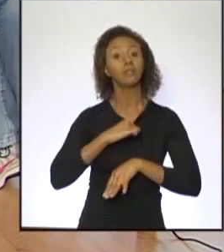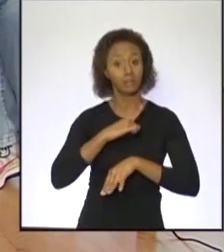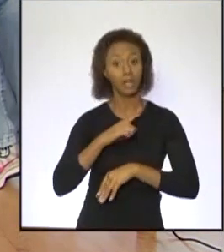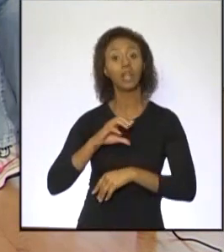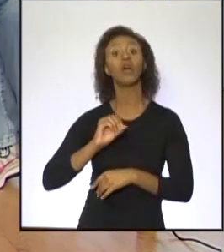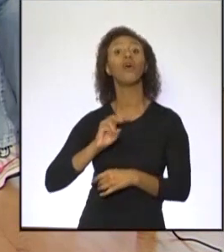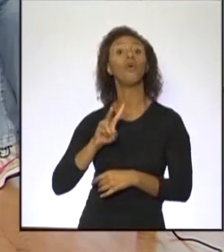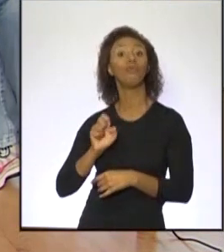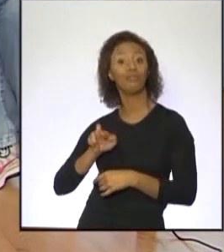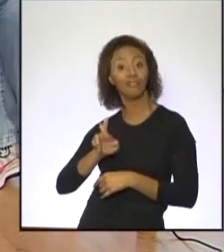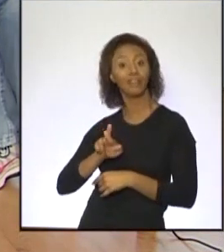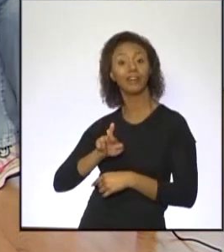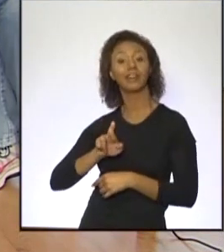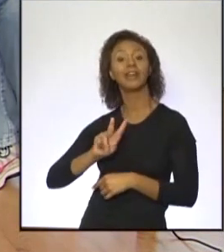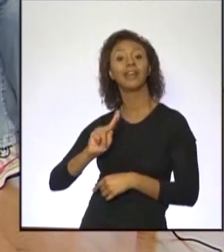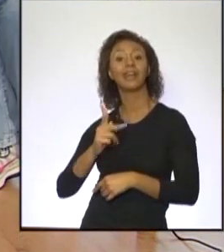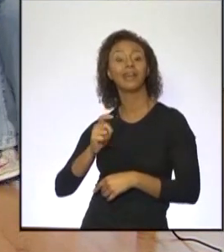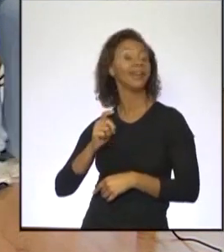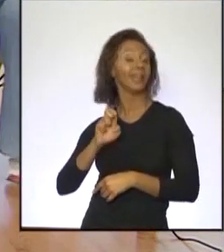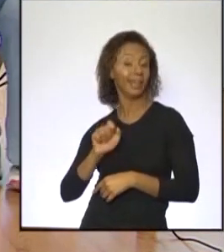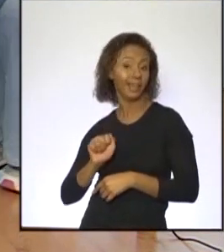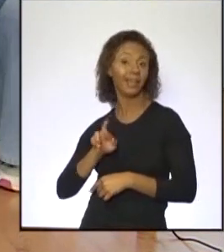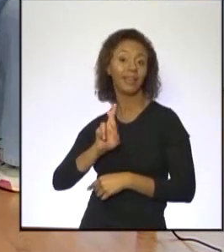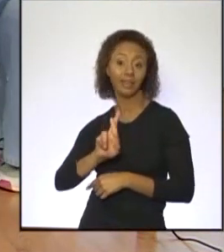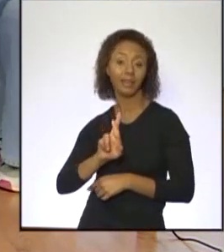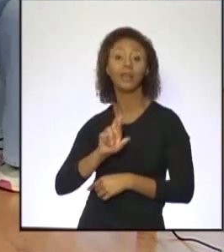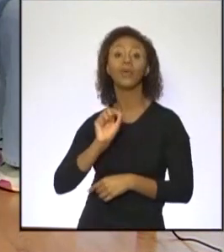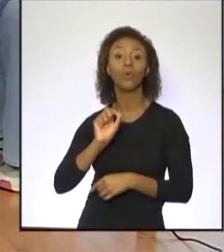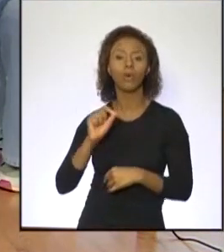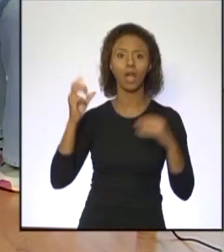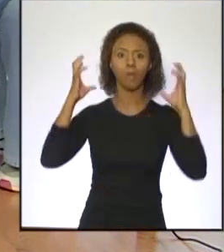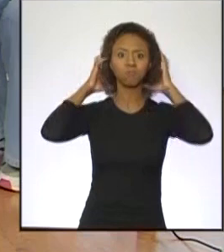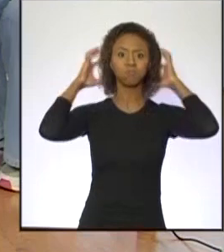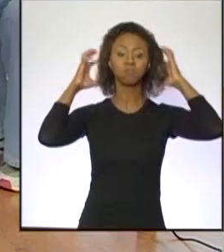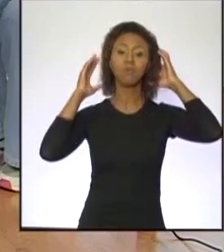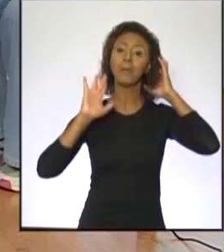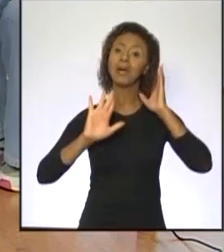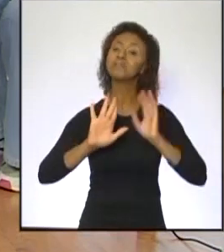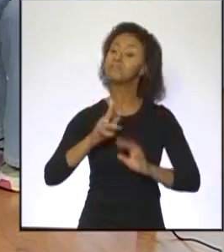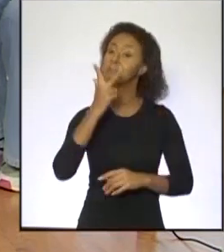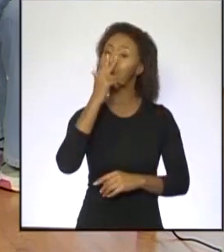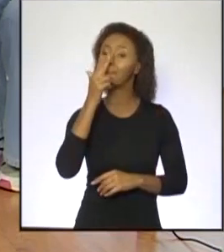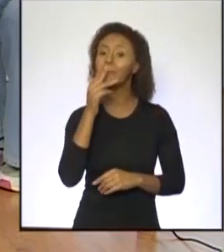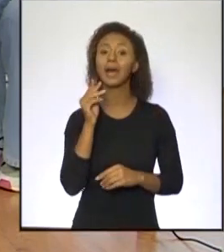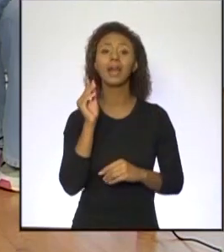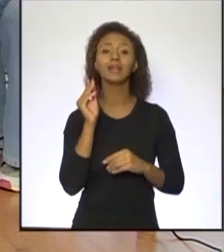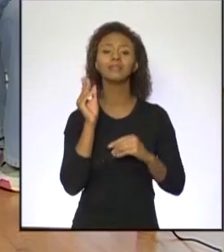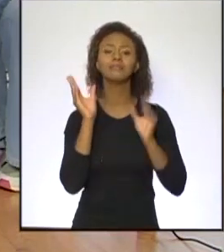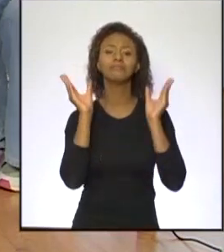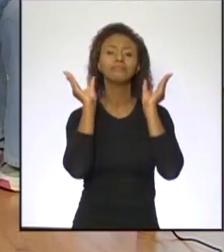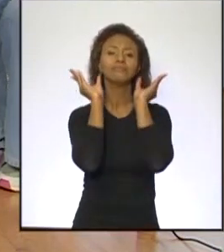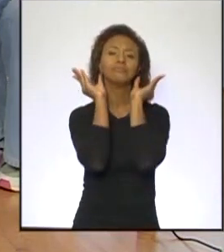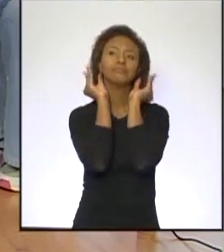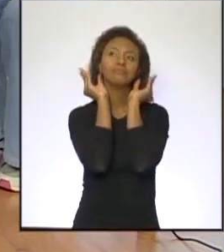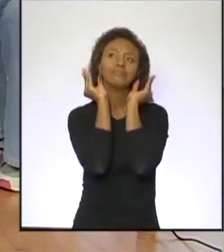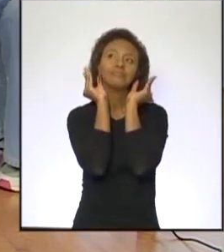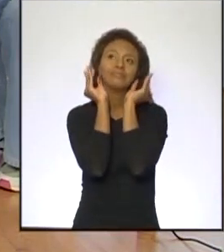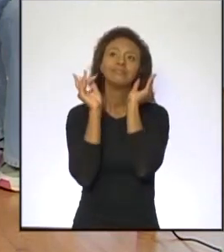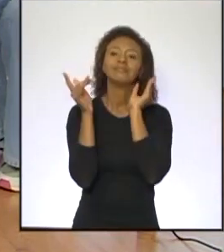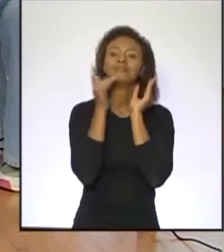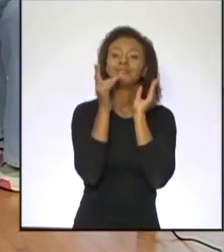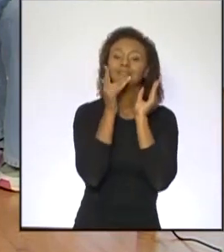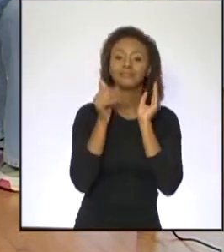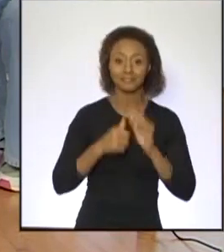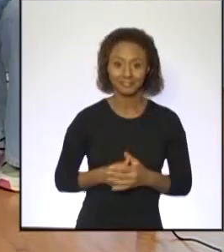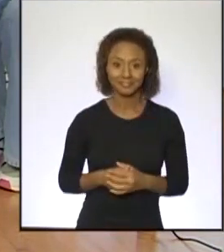São headphones maiores, mais básicos. Eles são mais confortáveis, talvez, não espalhe Sim, tanto o som. sim, E sim. tem o